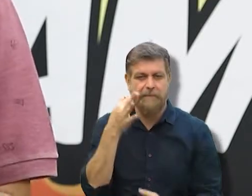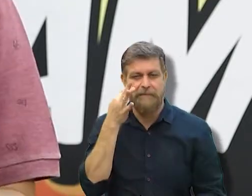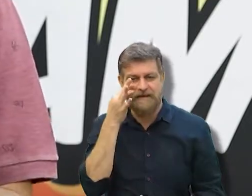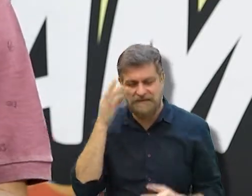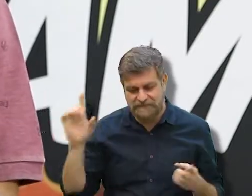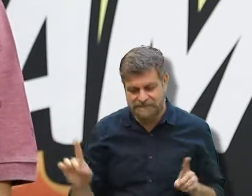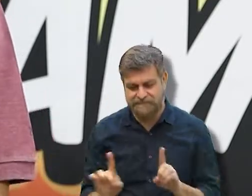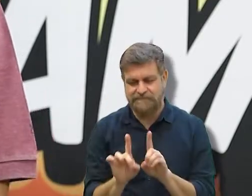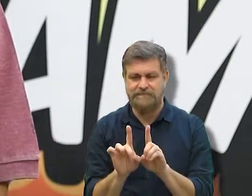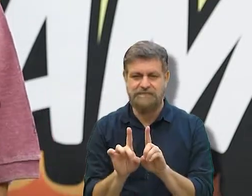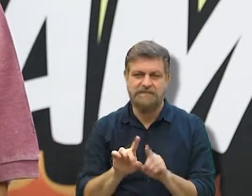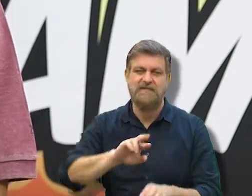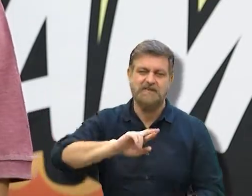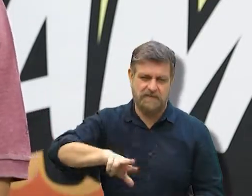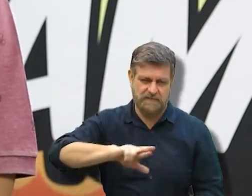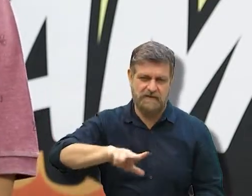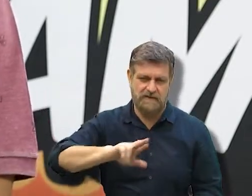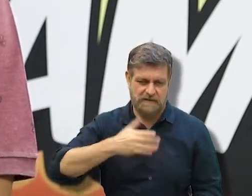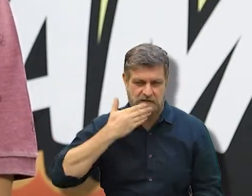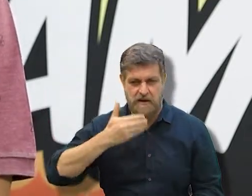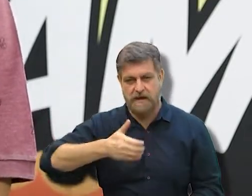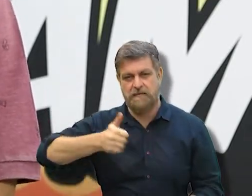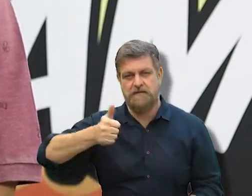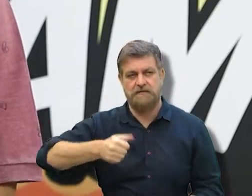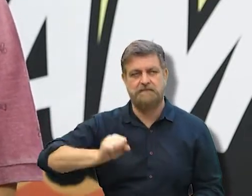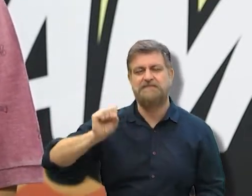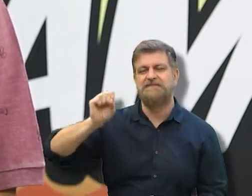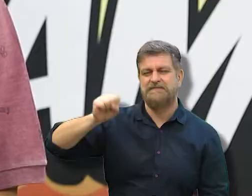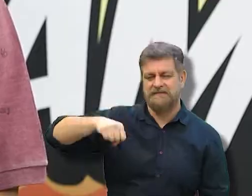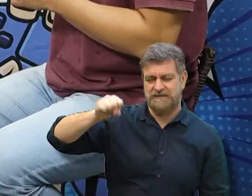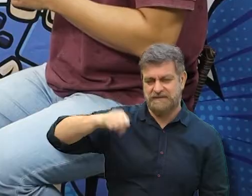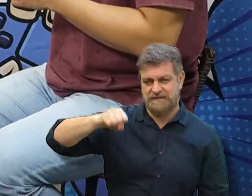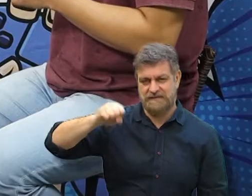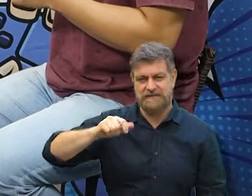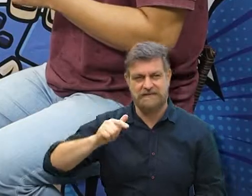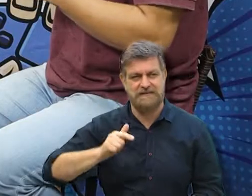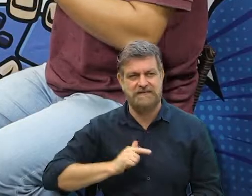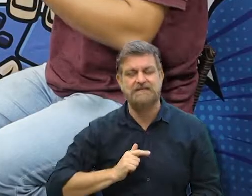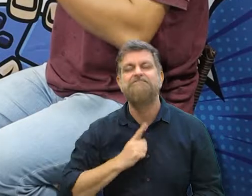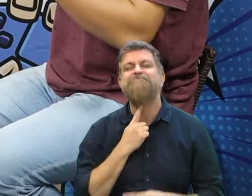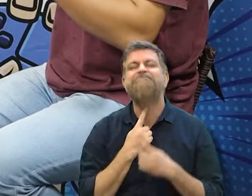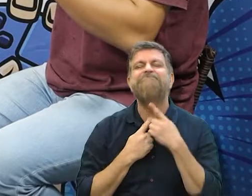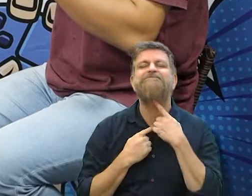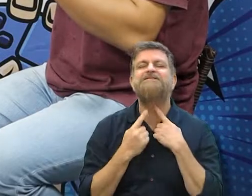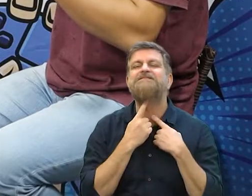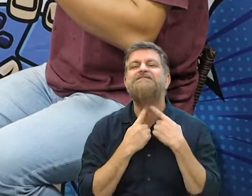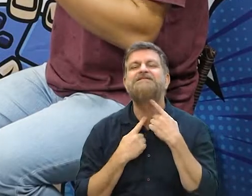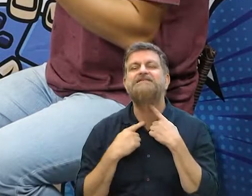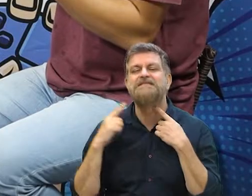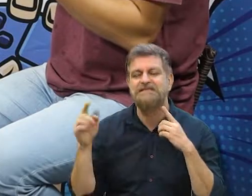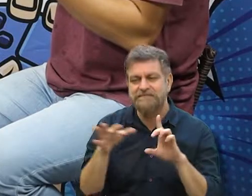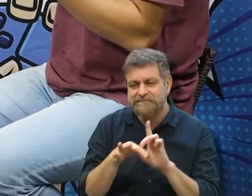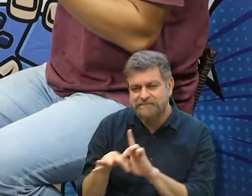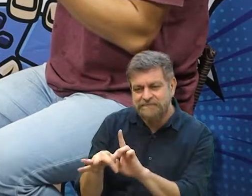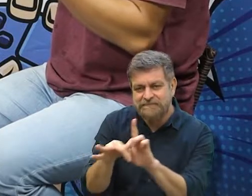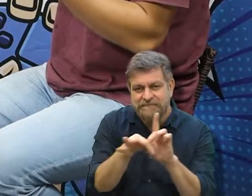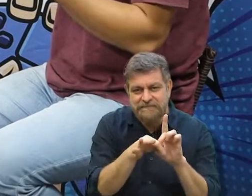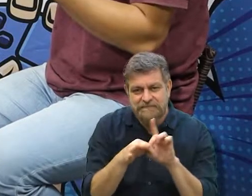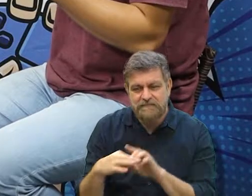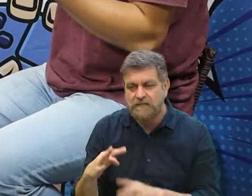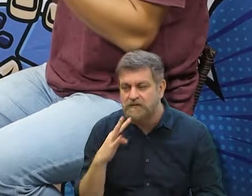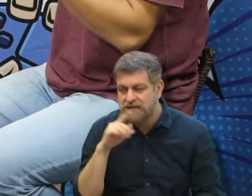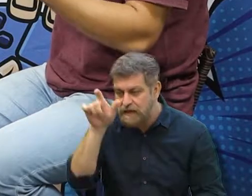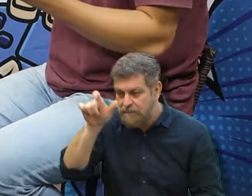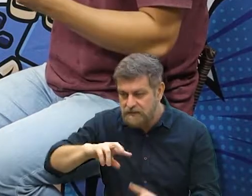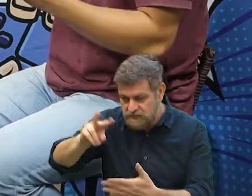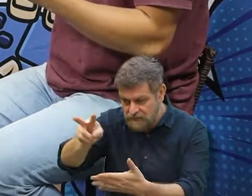com o avanço da vacina, né, você está ansiosa para divulgar o livro ali e sentir o calor,